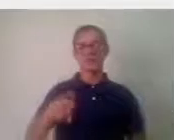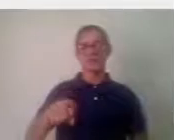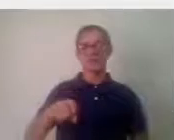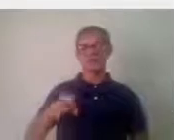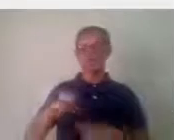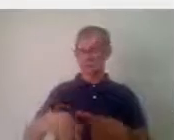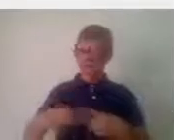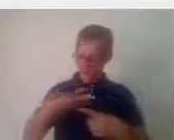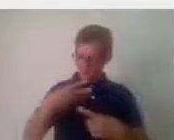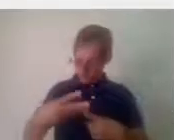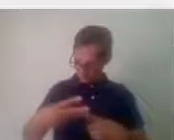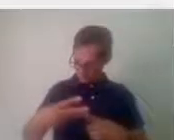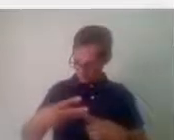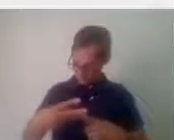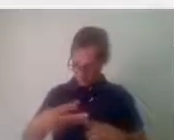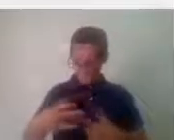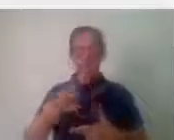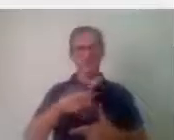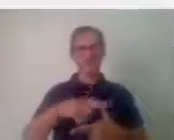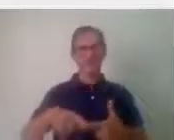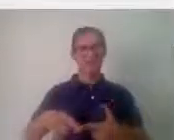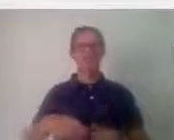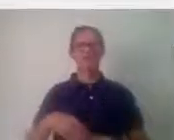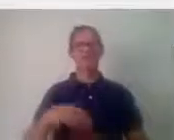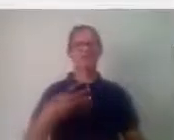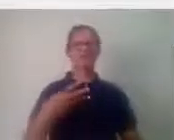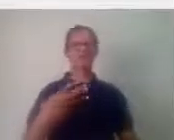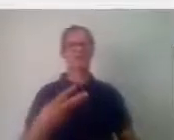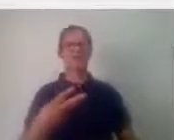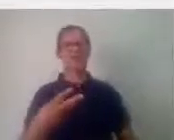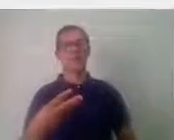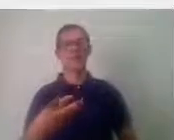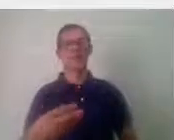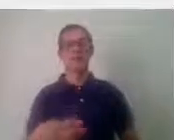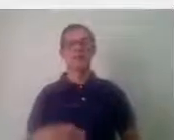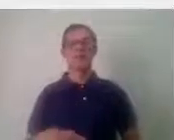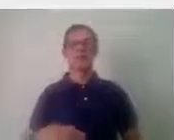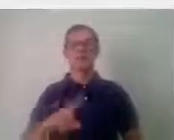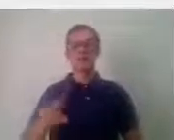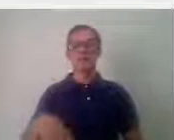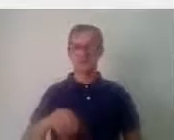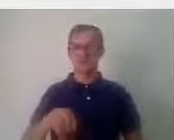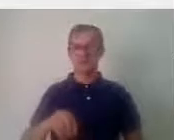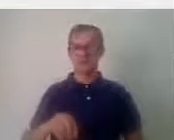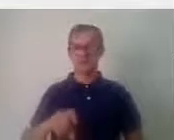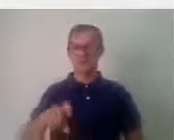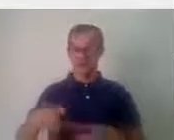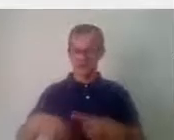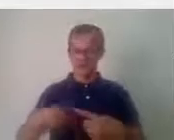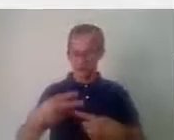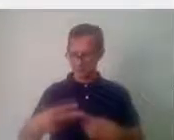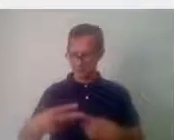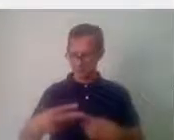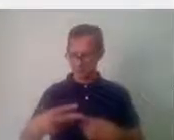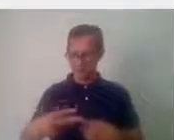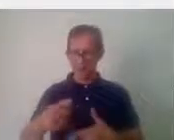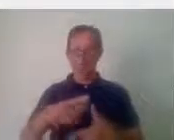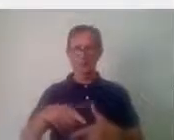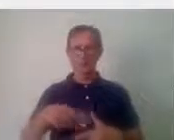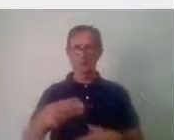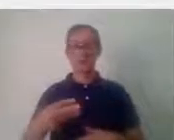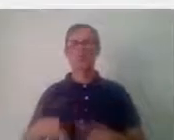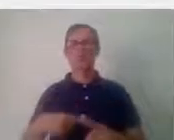ao cubo sobre 3. Integral de x ao quadrado é x ao cubo sobre 3 e você está multiplicando